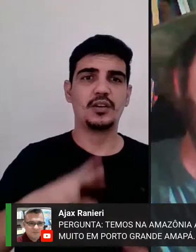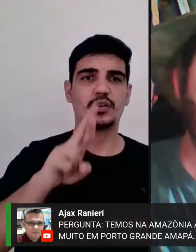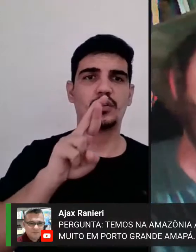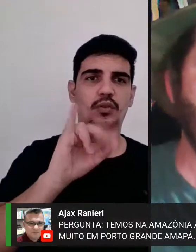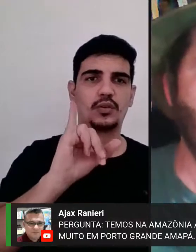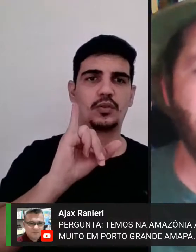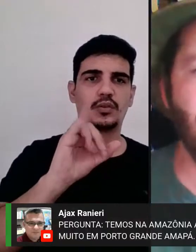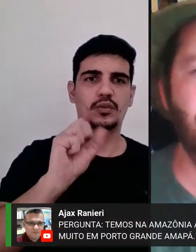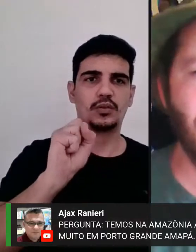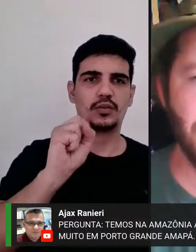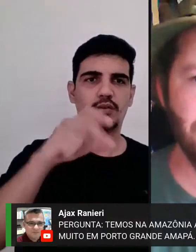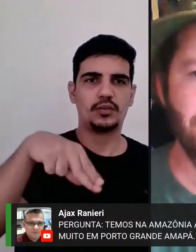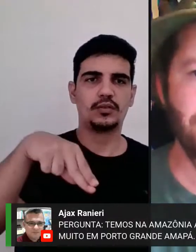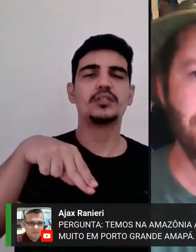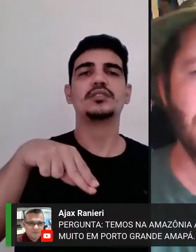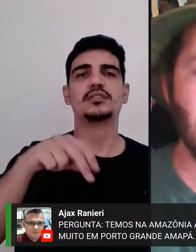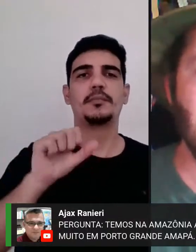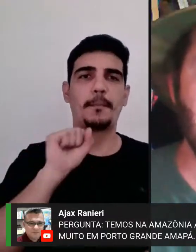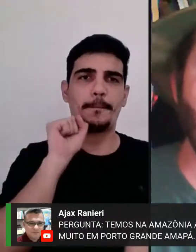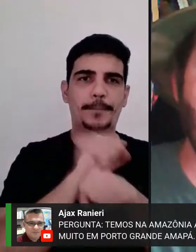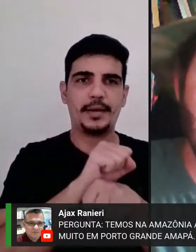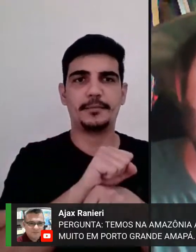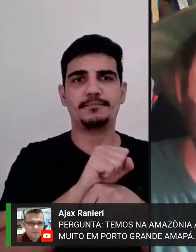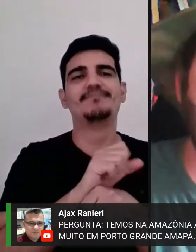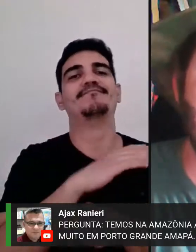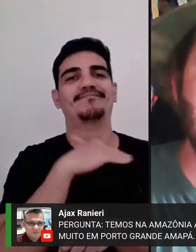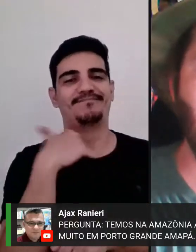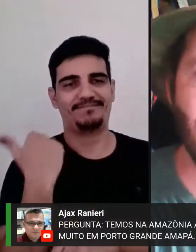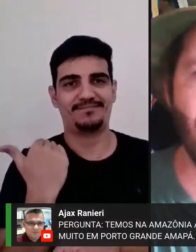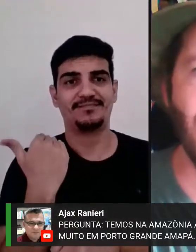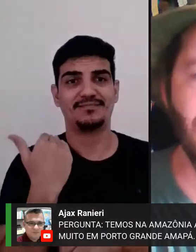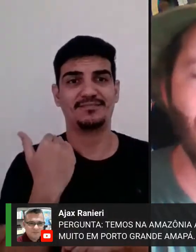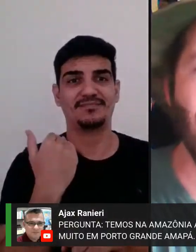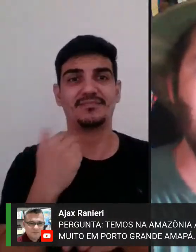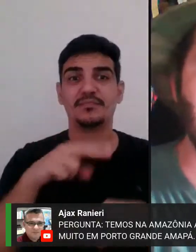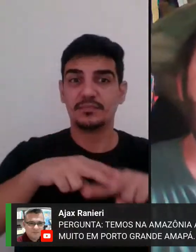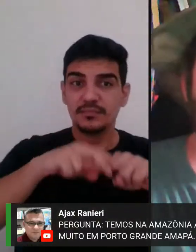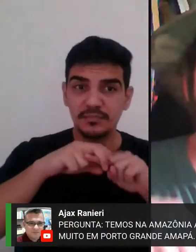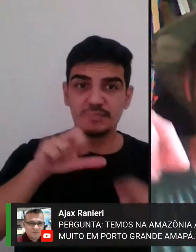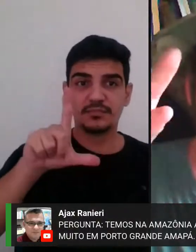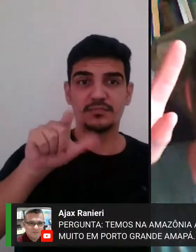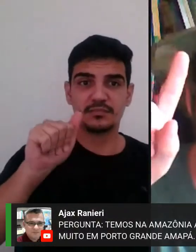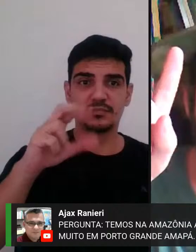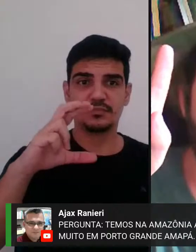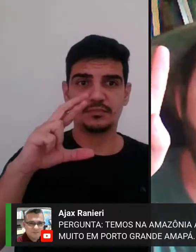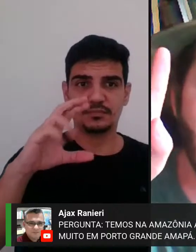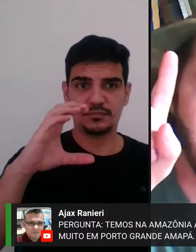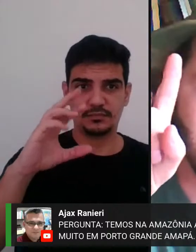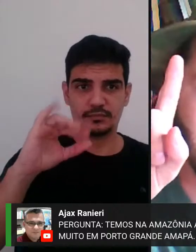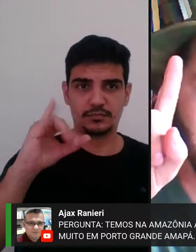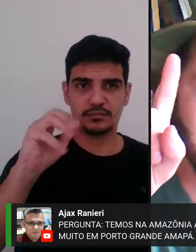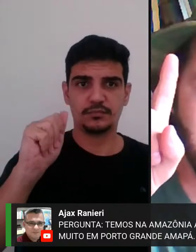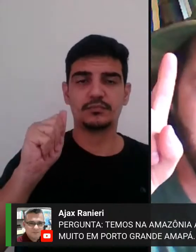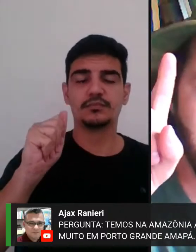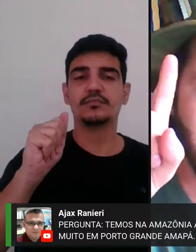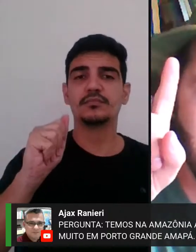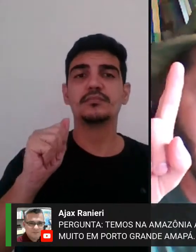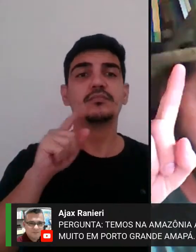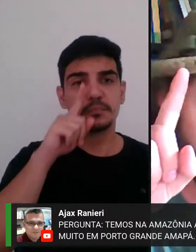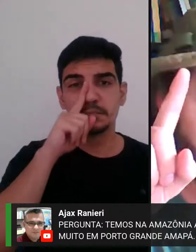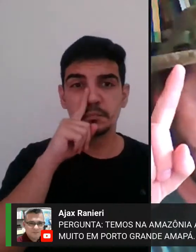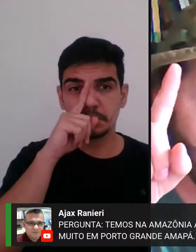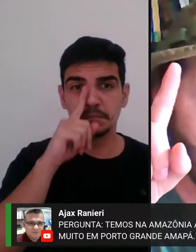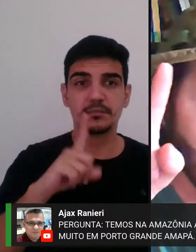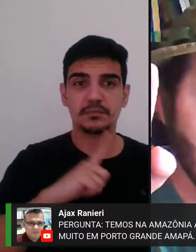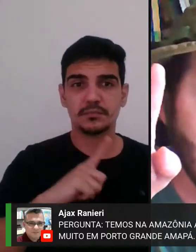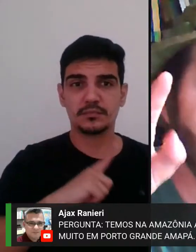paralisarem, a pessoa pode morrer. Tá? Então, essas lacraias, tem que tomar cuidado com ela. Tem um apresentador de televisão, que